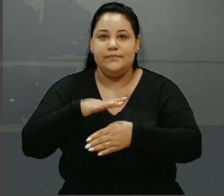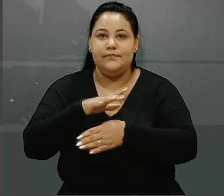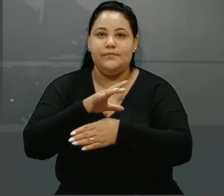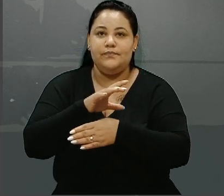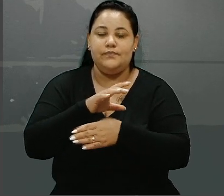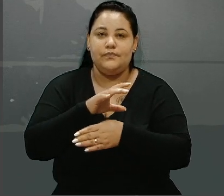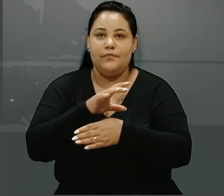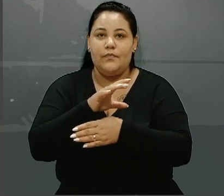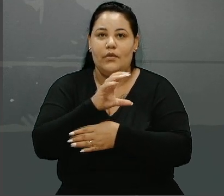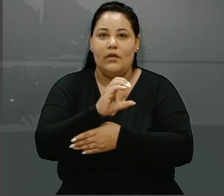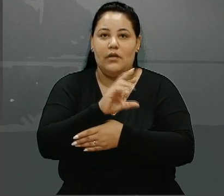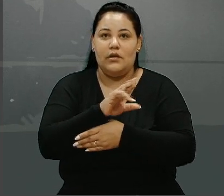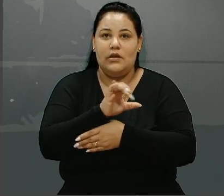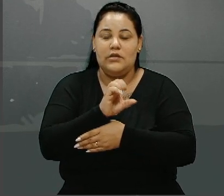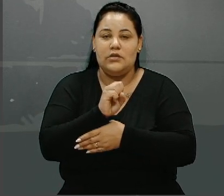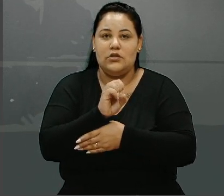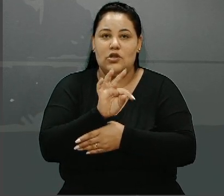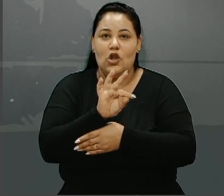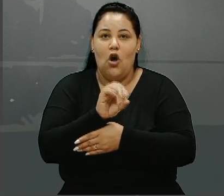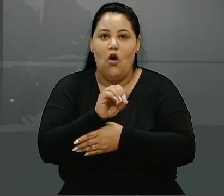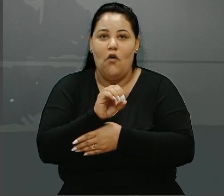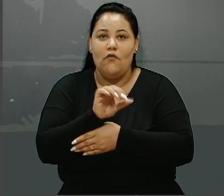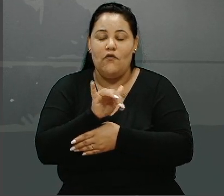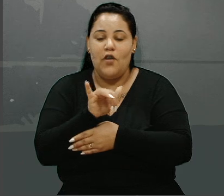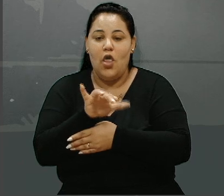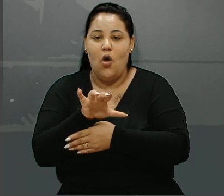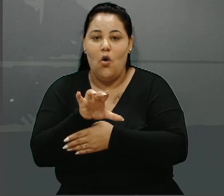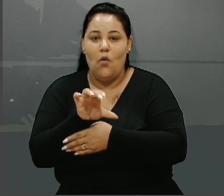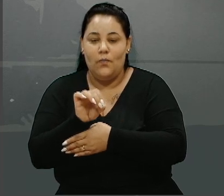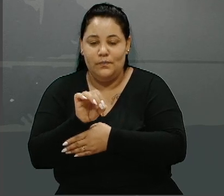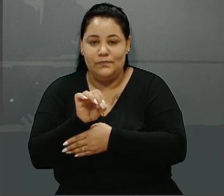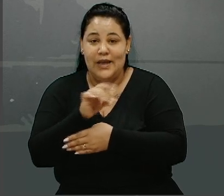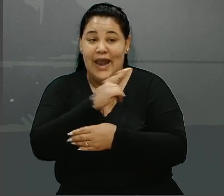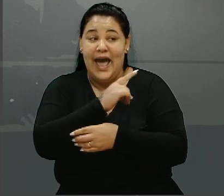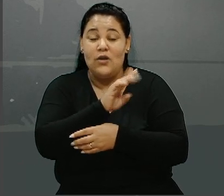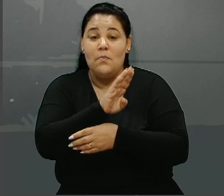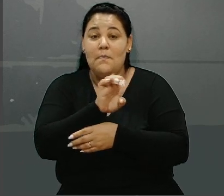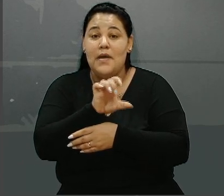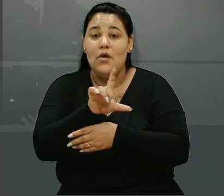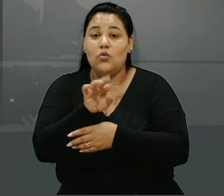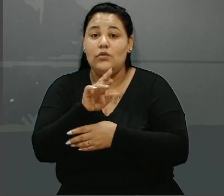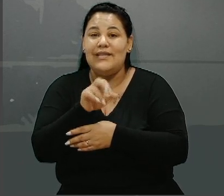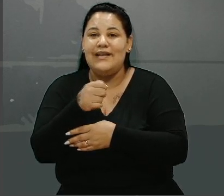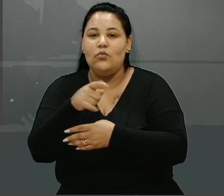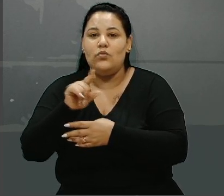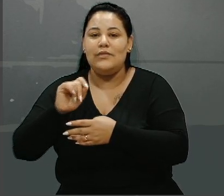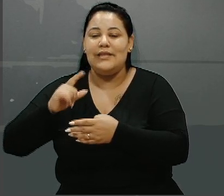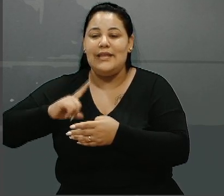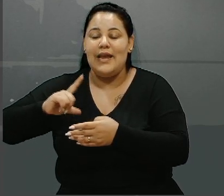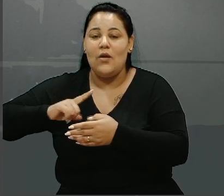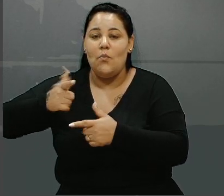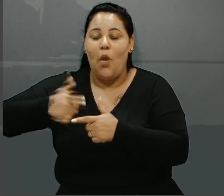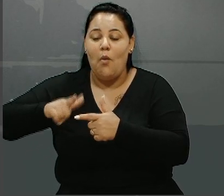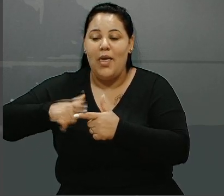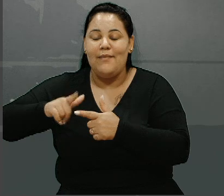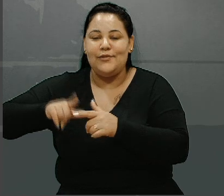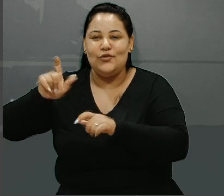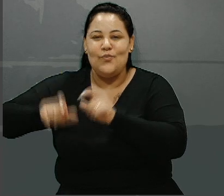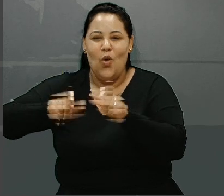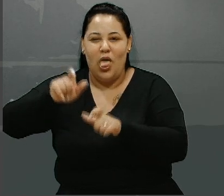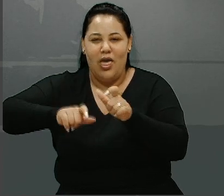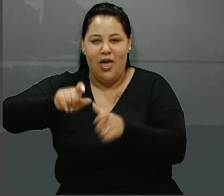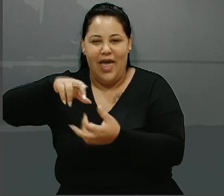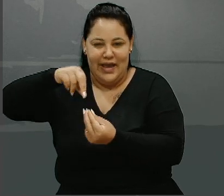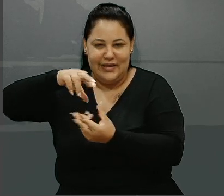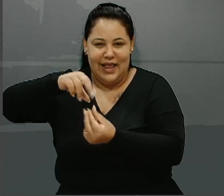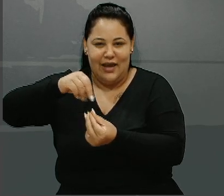para quem conhece, no Beltrão de Queiroz, tem aquele problema ali dos papeleiros e do desmoronamento na Cristóforo Randon. Uma